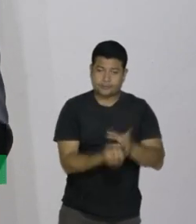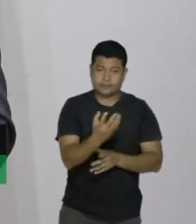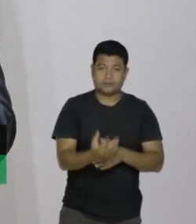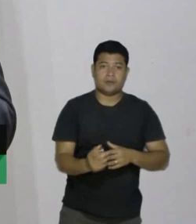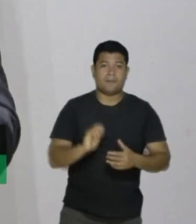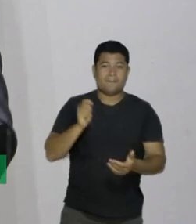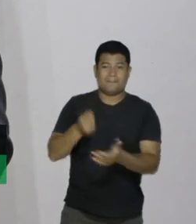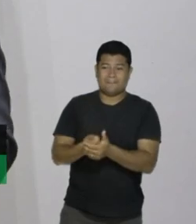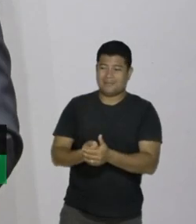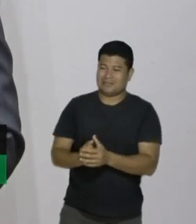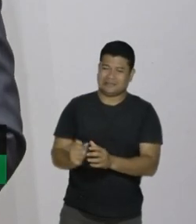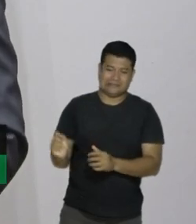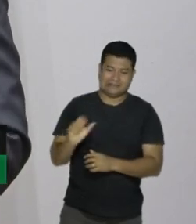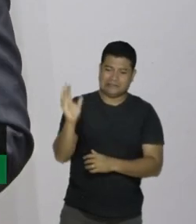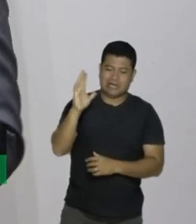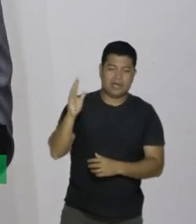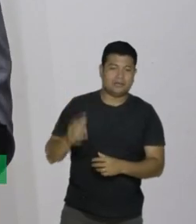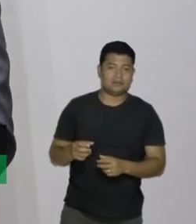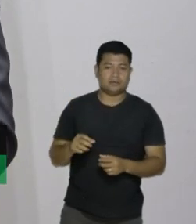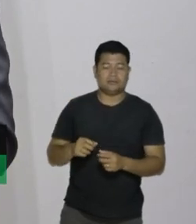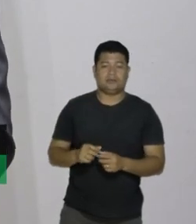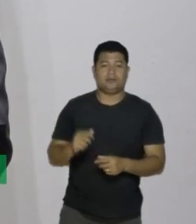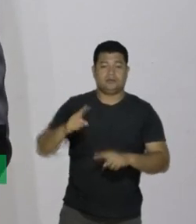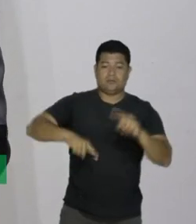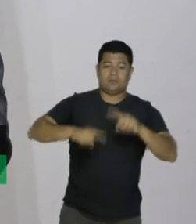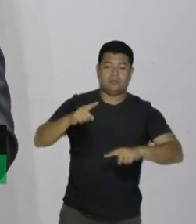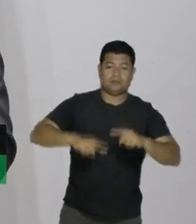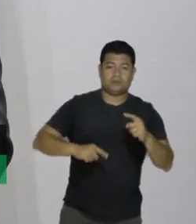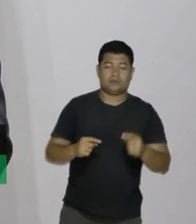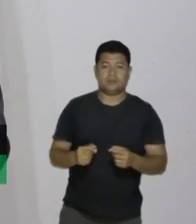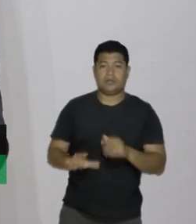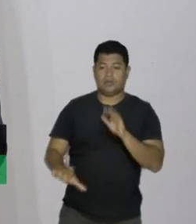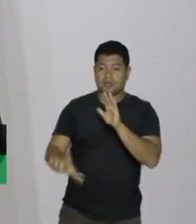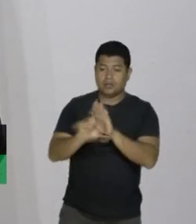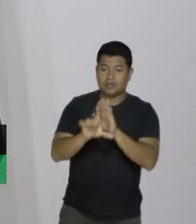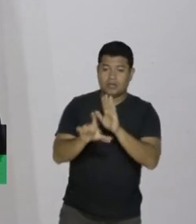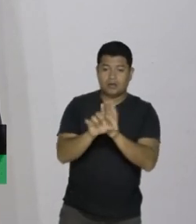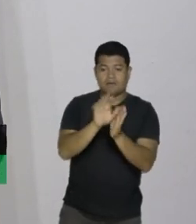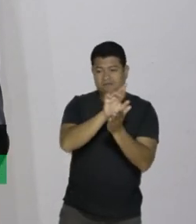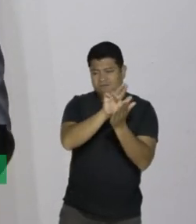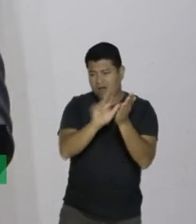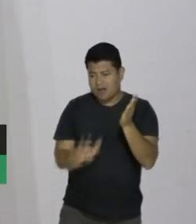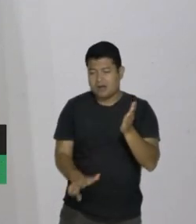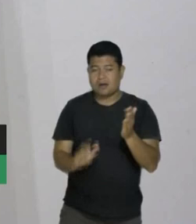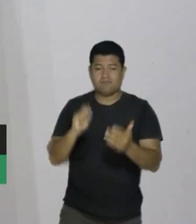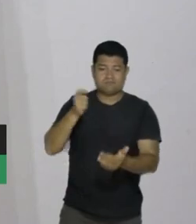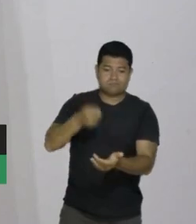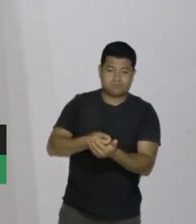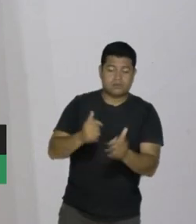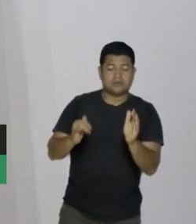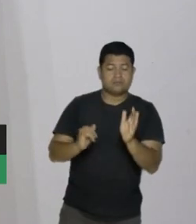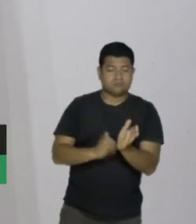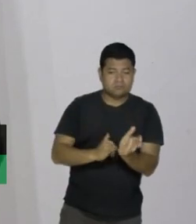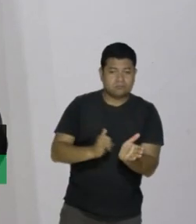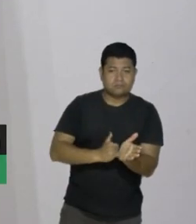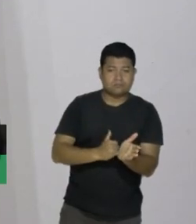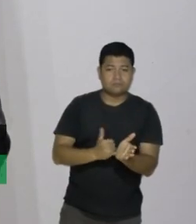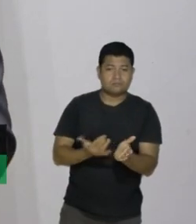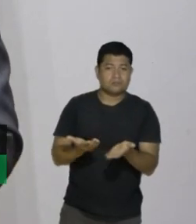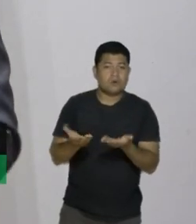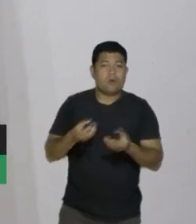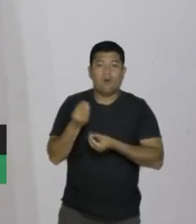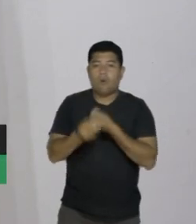convivendo com as leis trabalhistas e Impostos sobre impostos como nós teremos uma competição